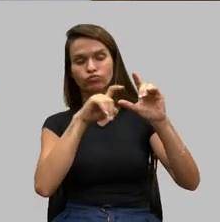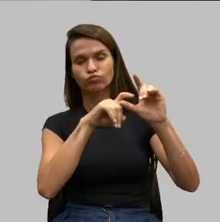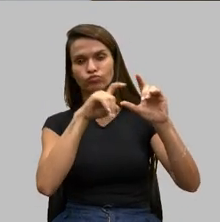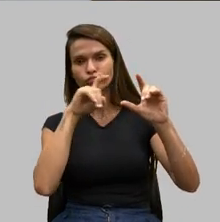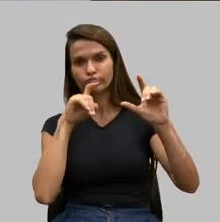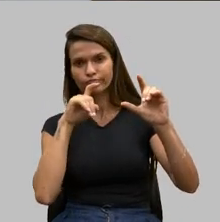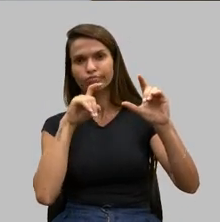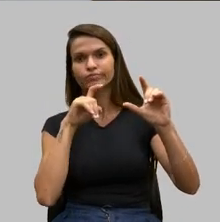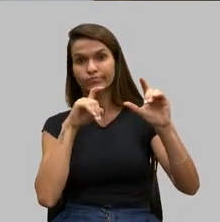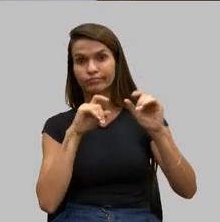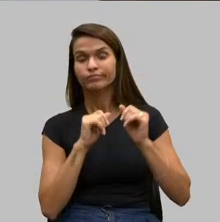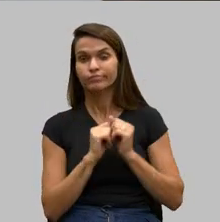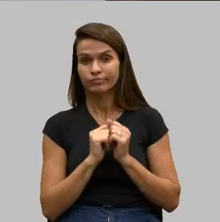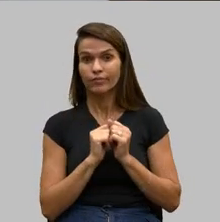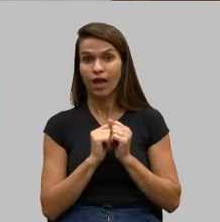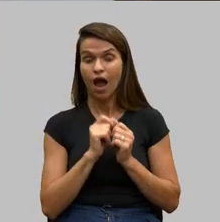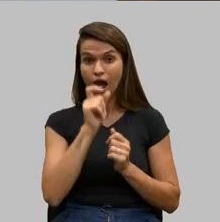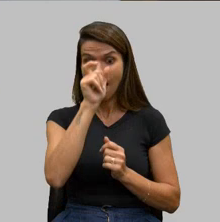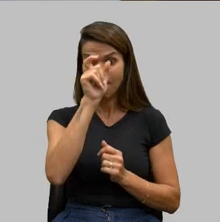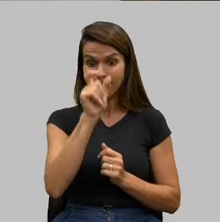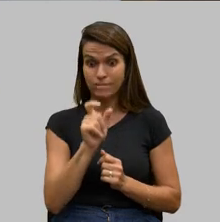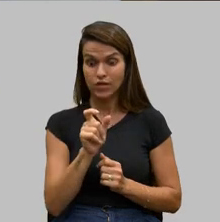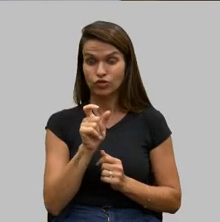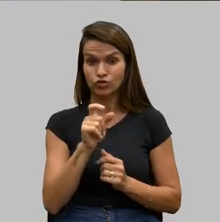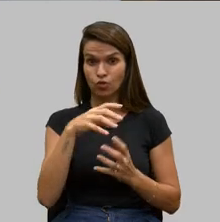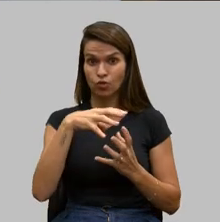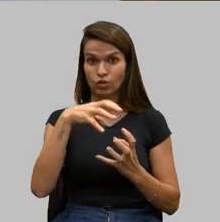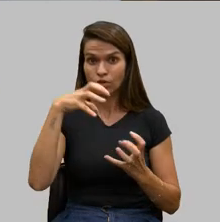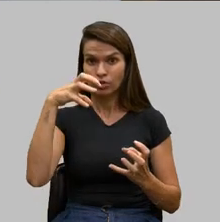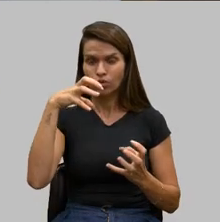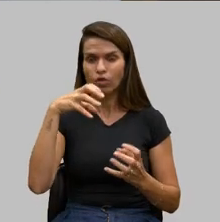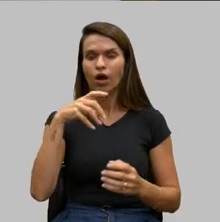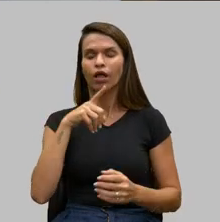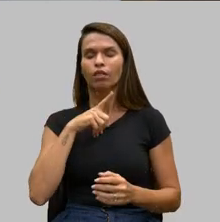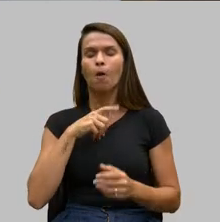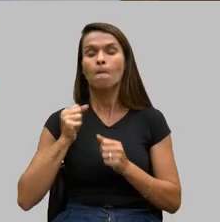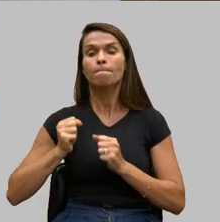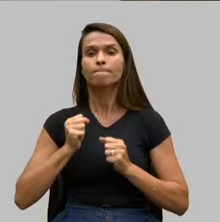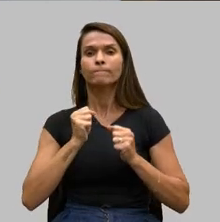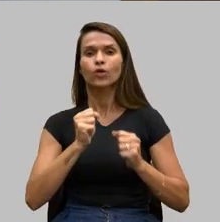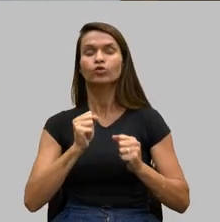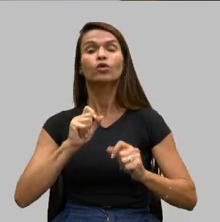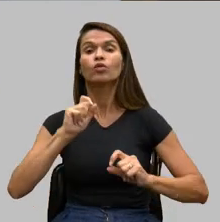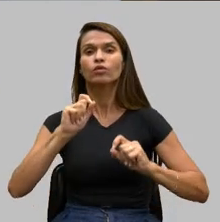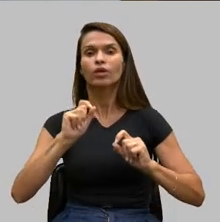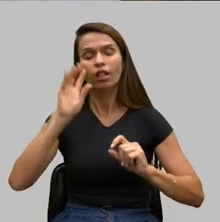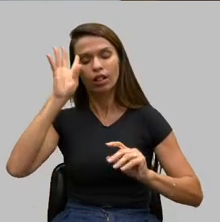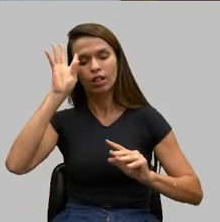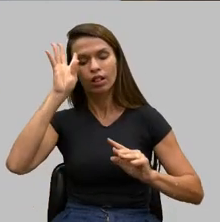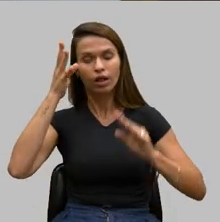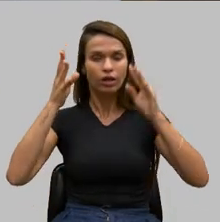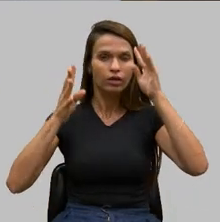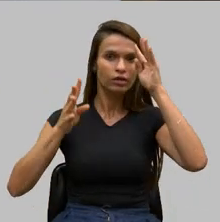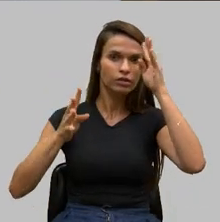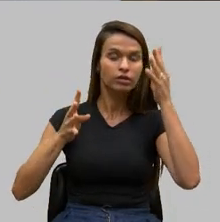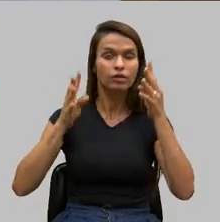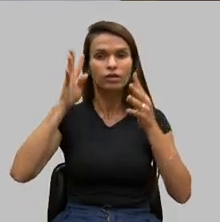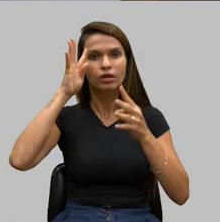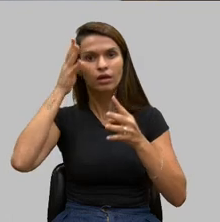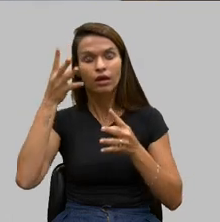autonomia a pessoa idosa tem poder de decisão ela precisa ser